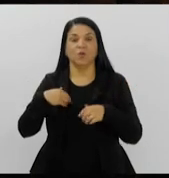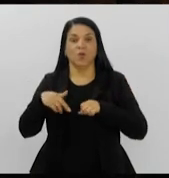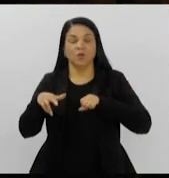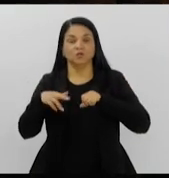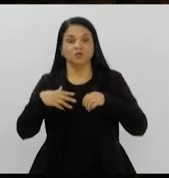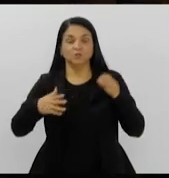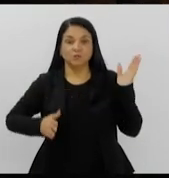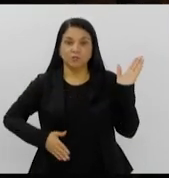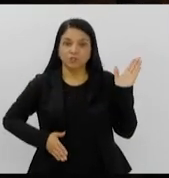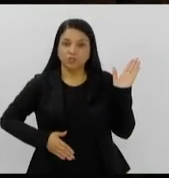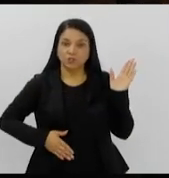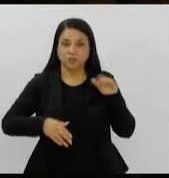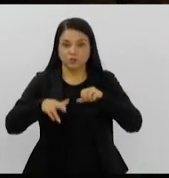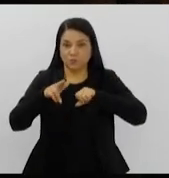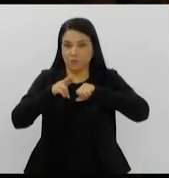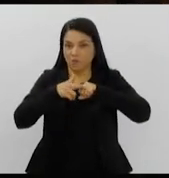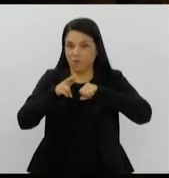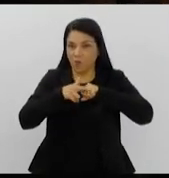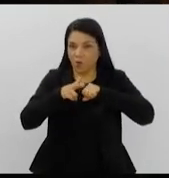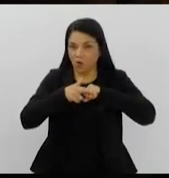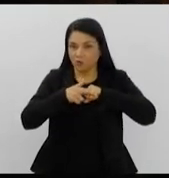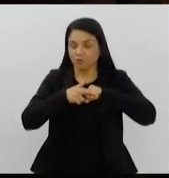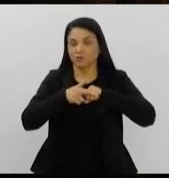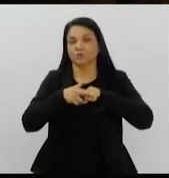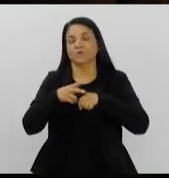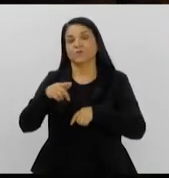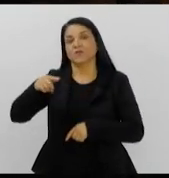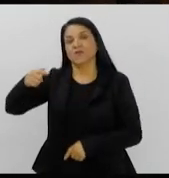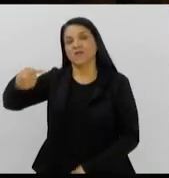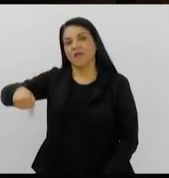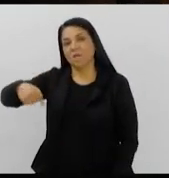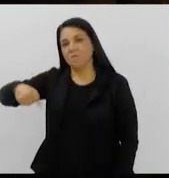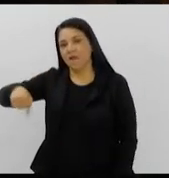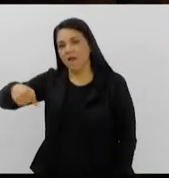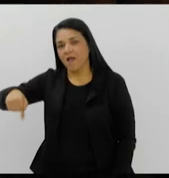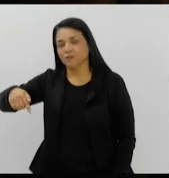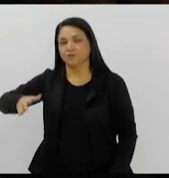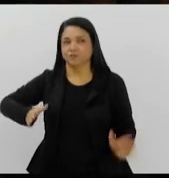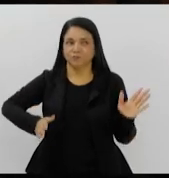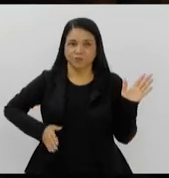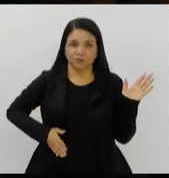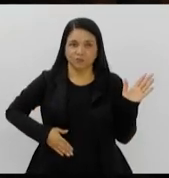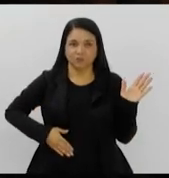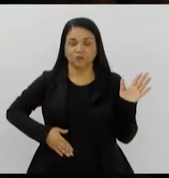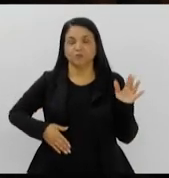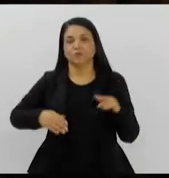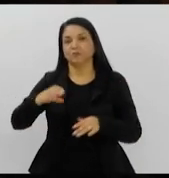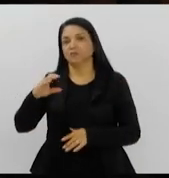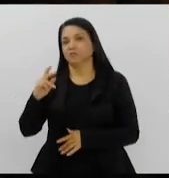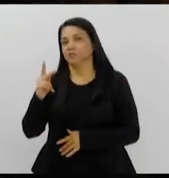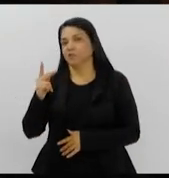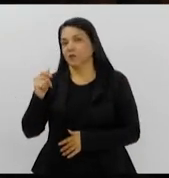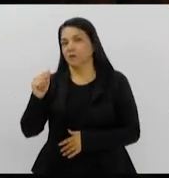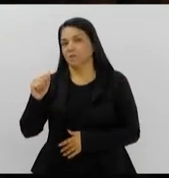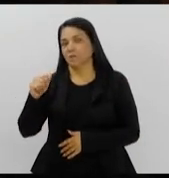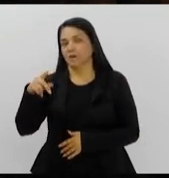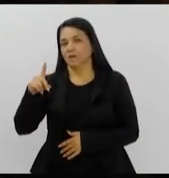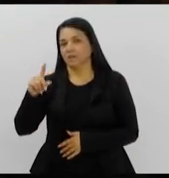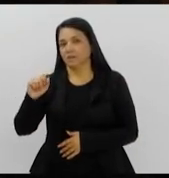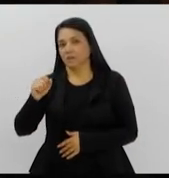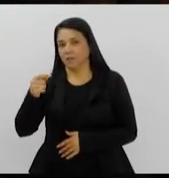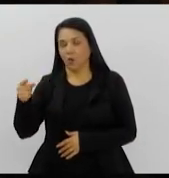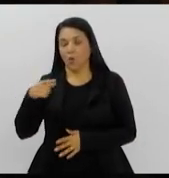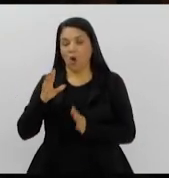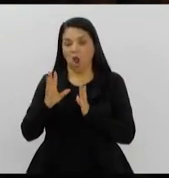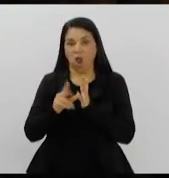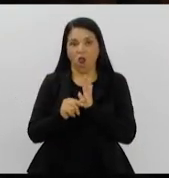Roxo, bandidos que vêm de Queimados, de todos, do Chapadão, vem todo mundo